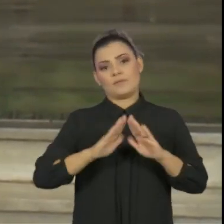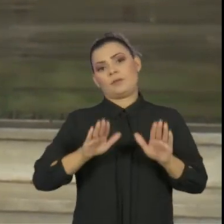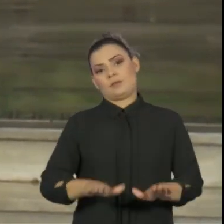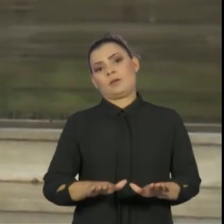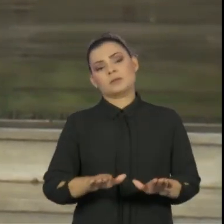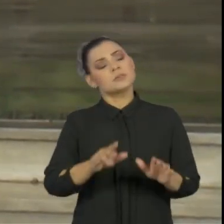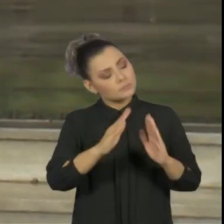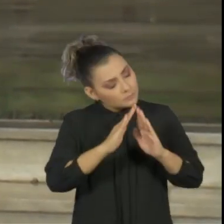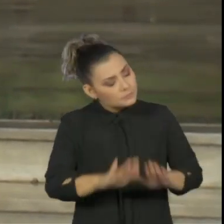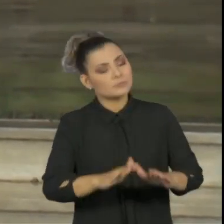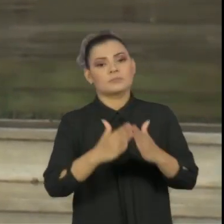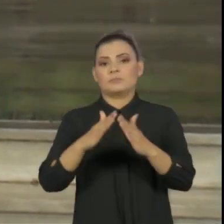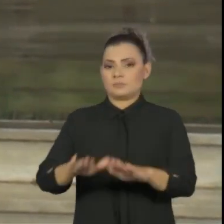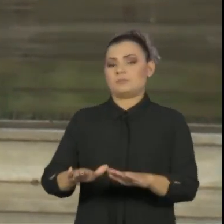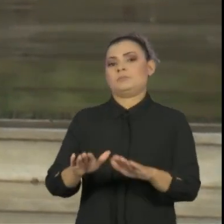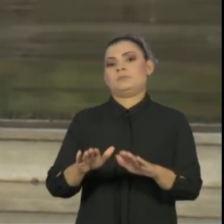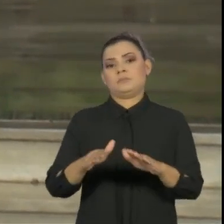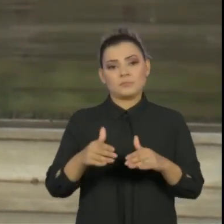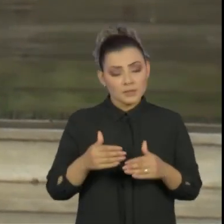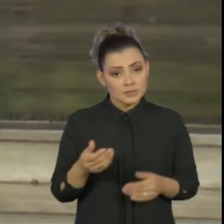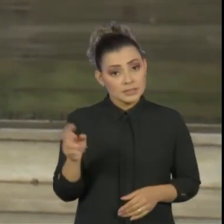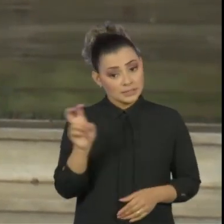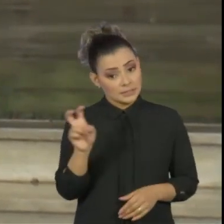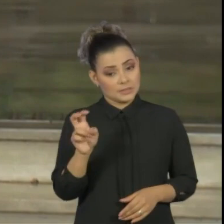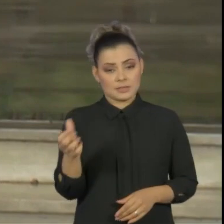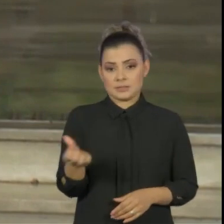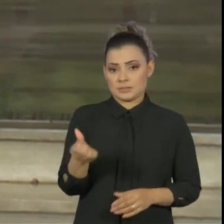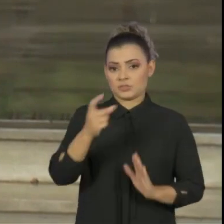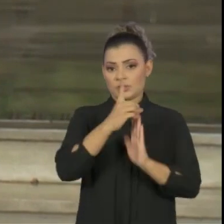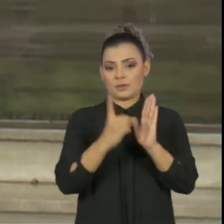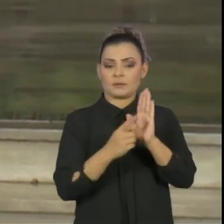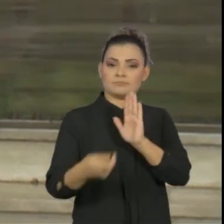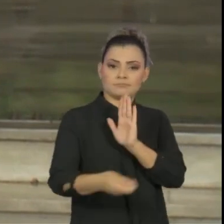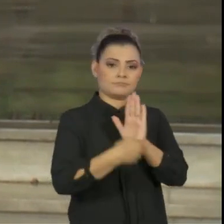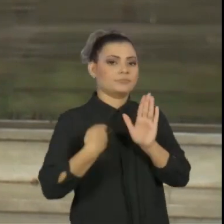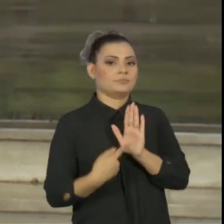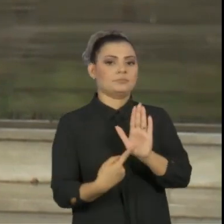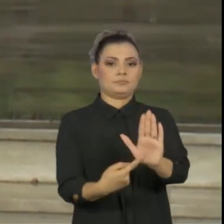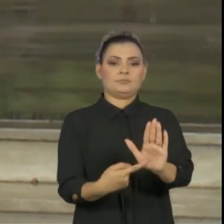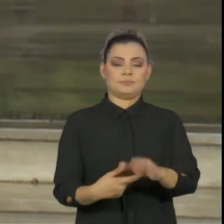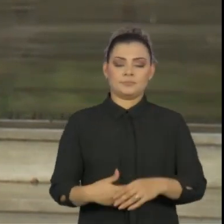casa, ficarão a partir deste decreto.